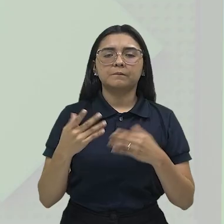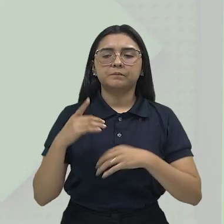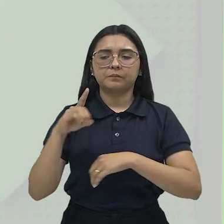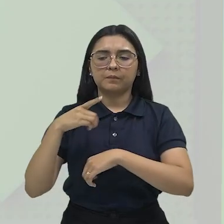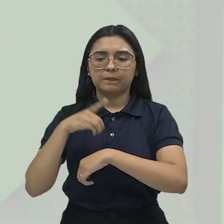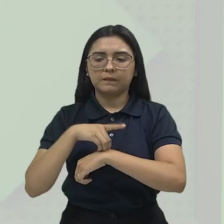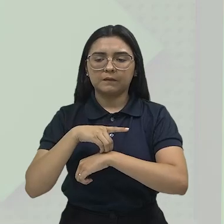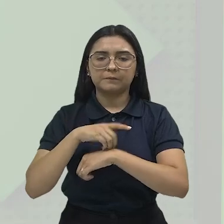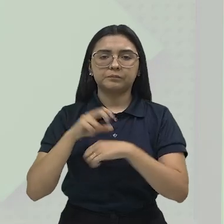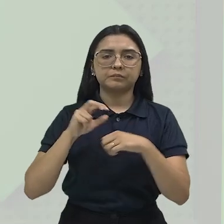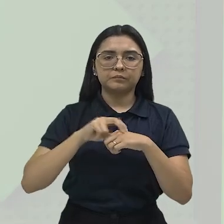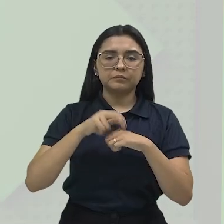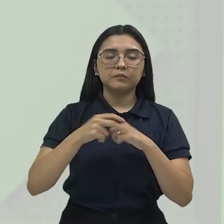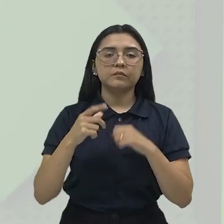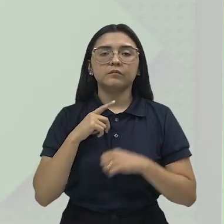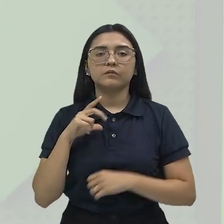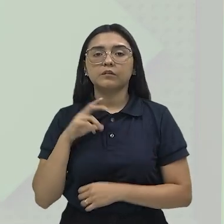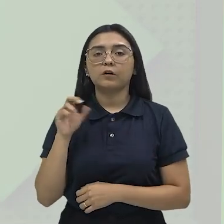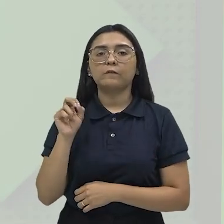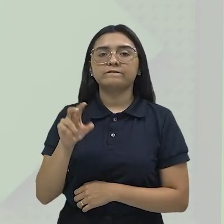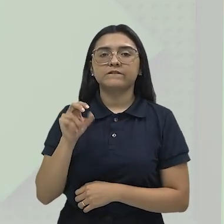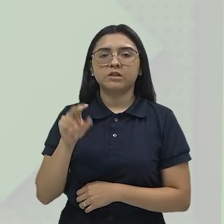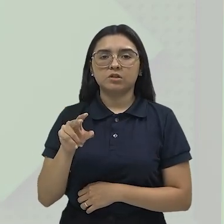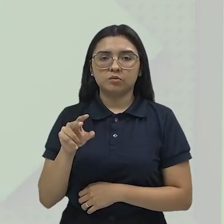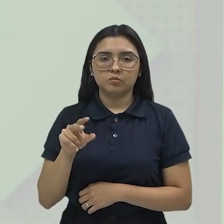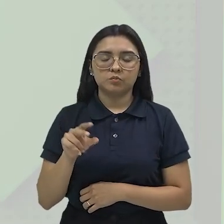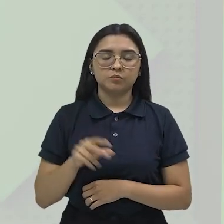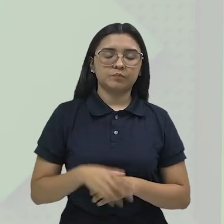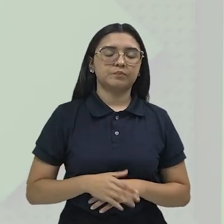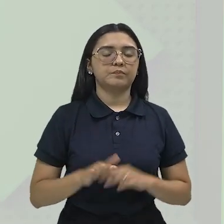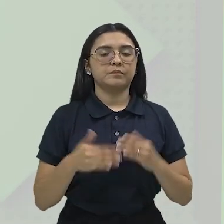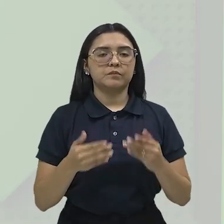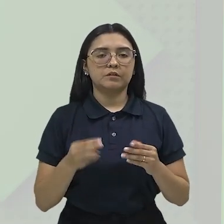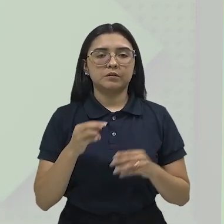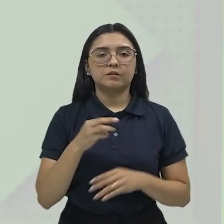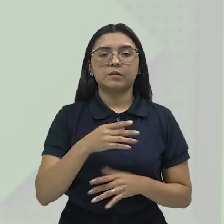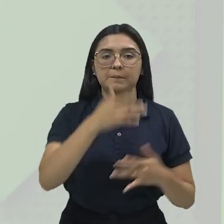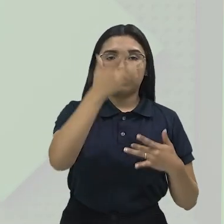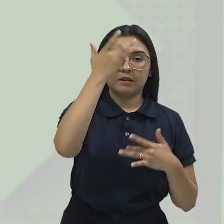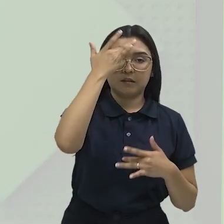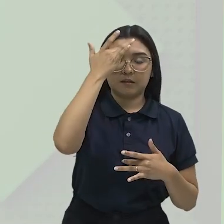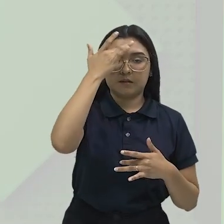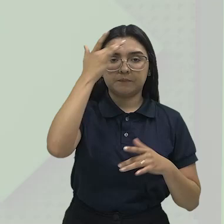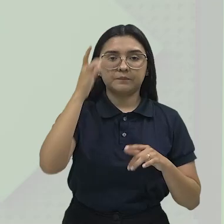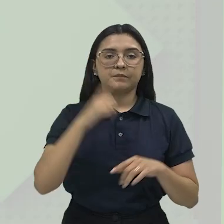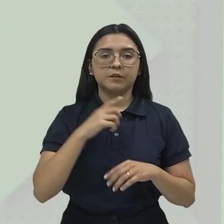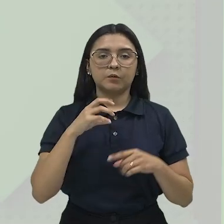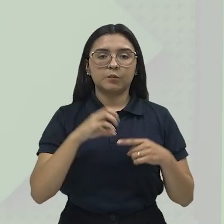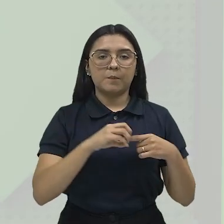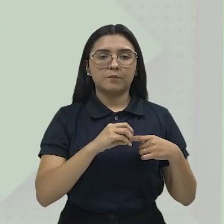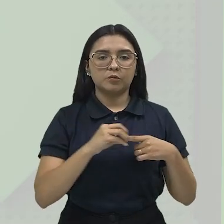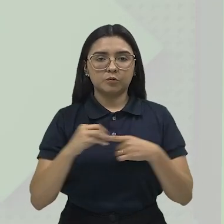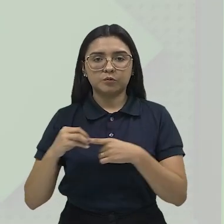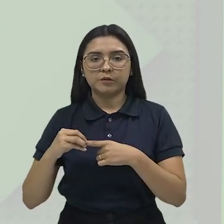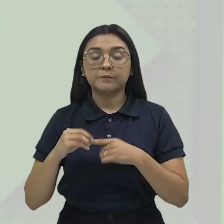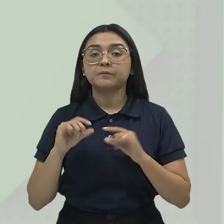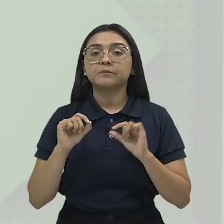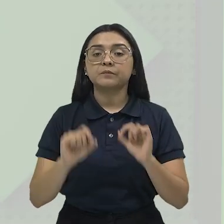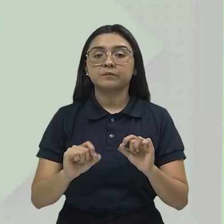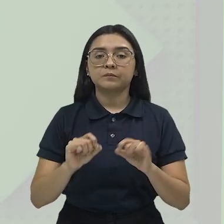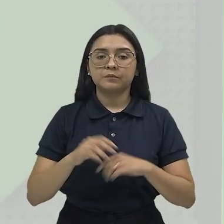nós temos aí um vírus atuando, né? E na malária nós temos um protozoário, que é